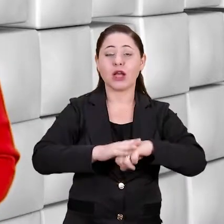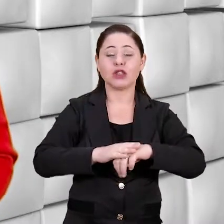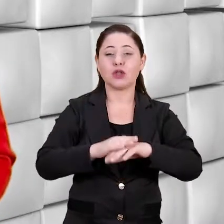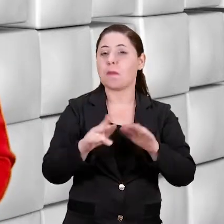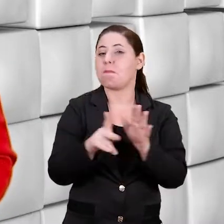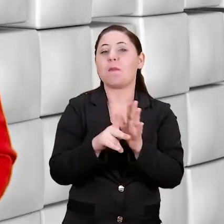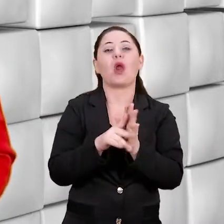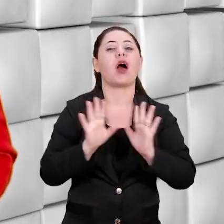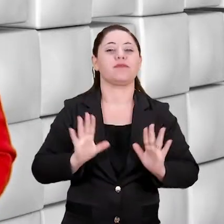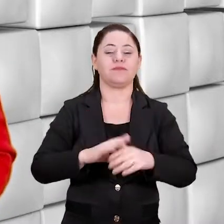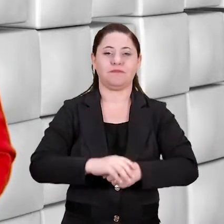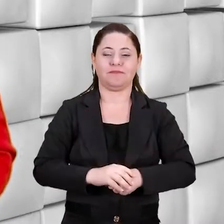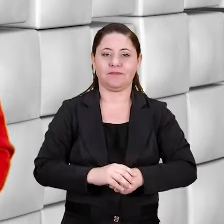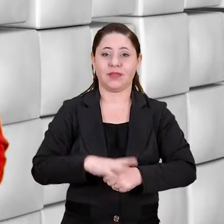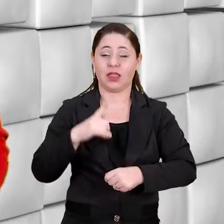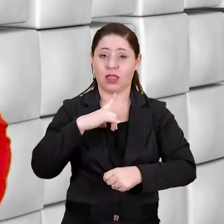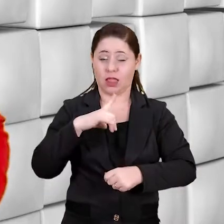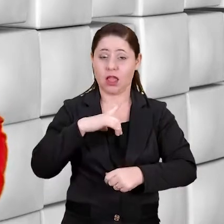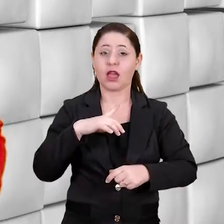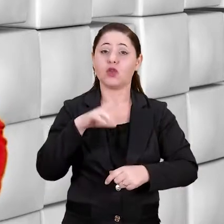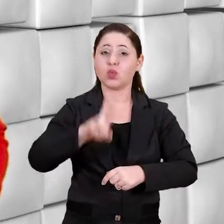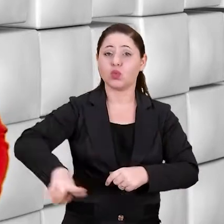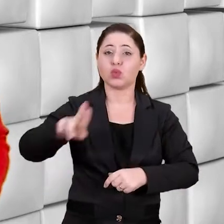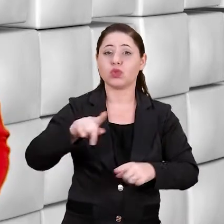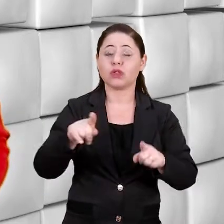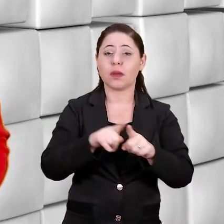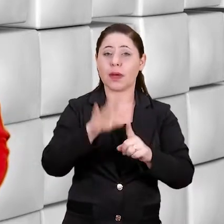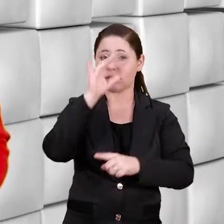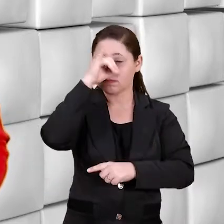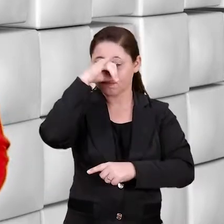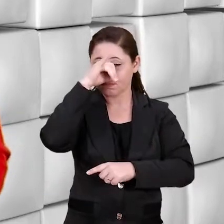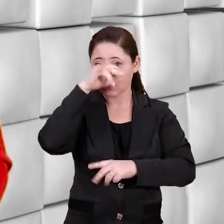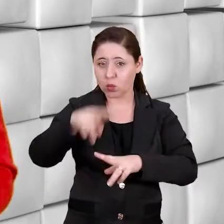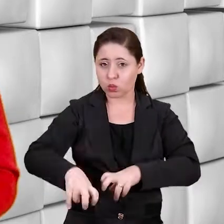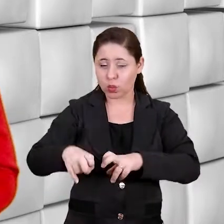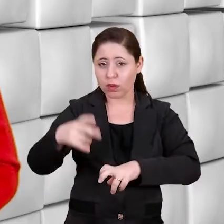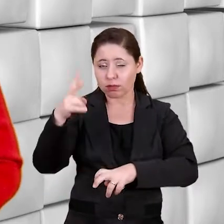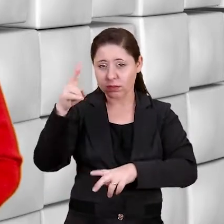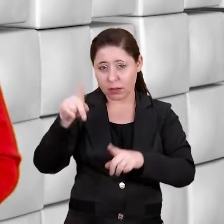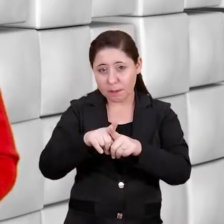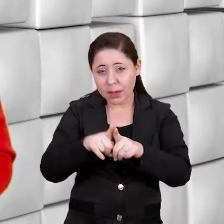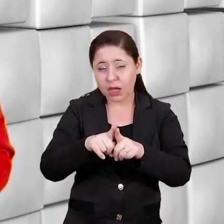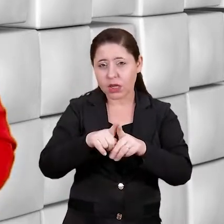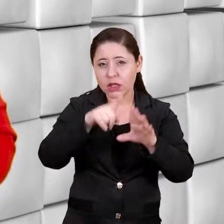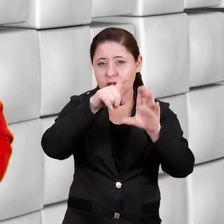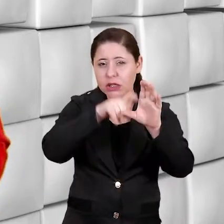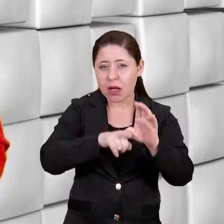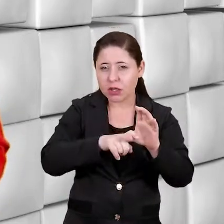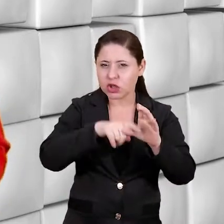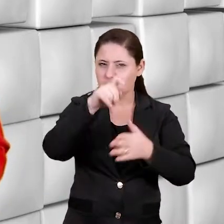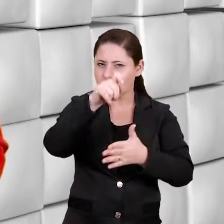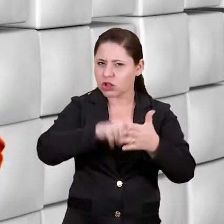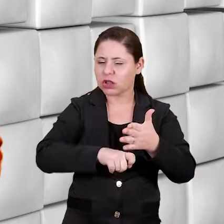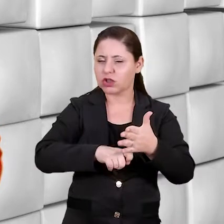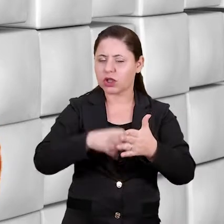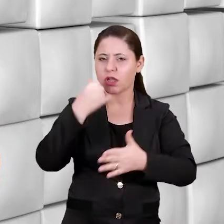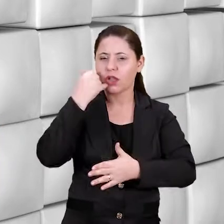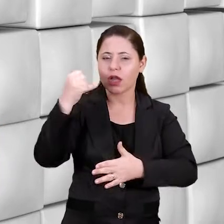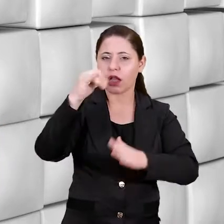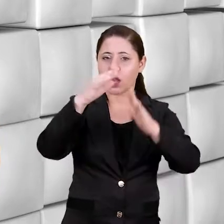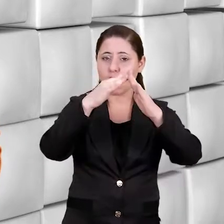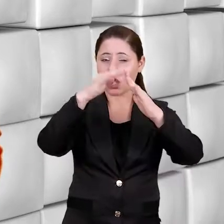cada vez mais popular e tendo aplicação inclusive na suinocultura. Uma possível cobrança